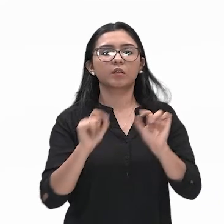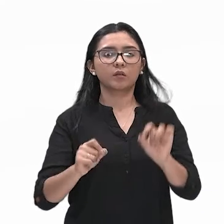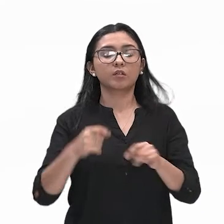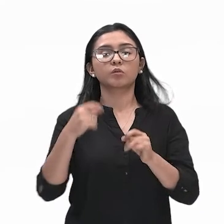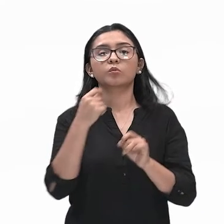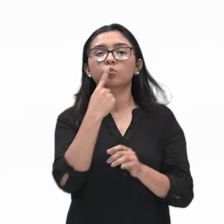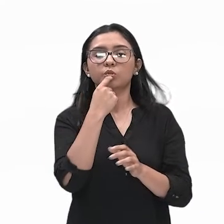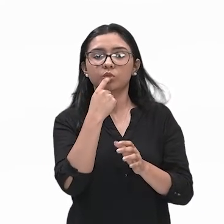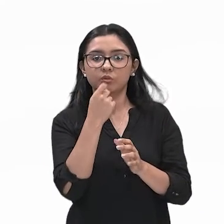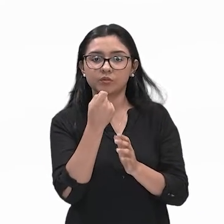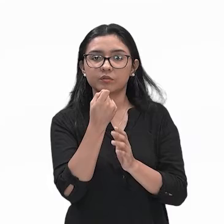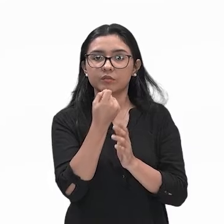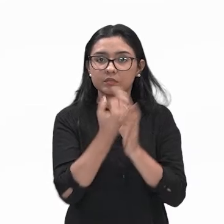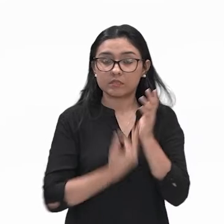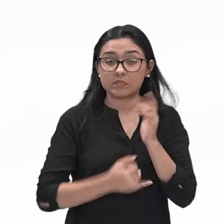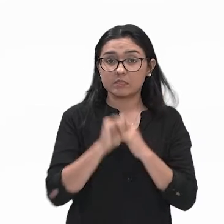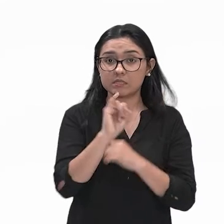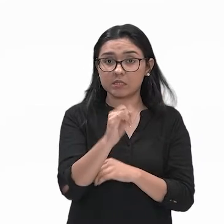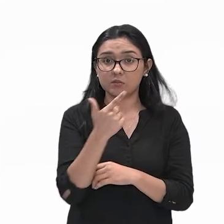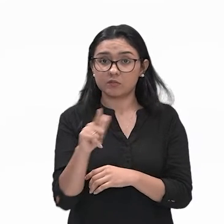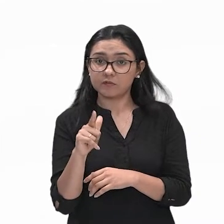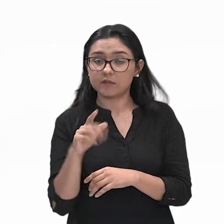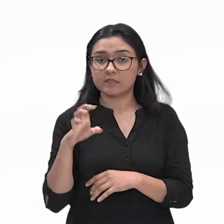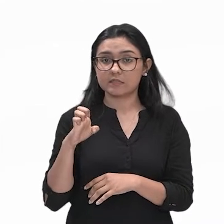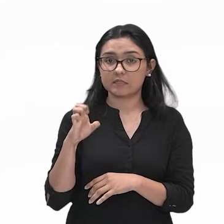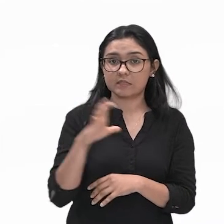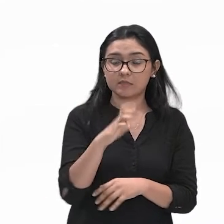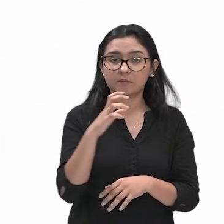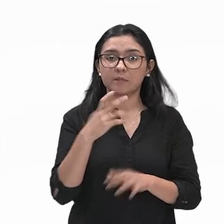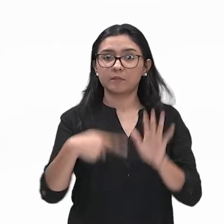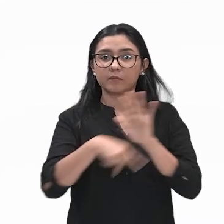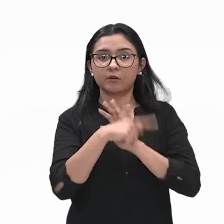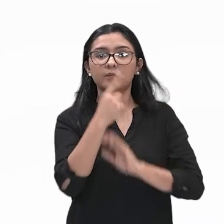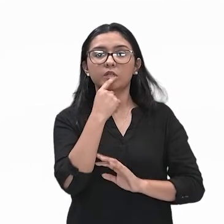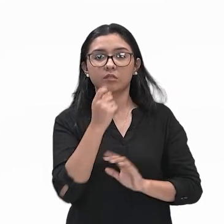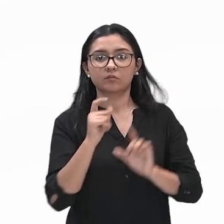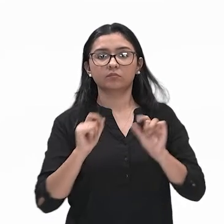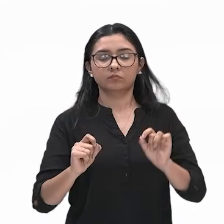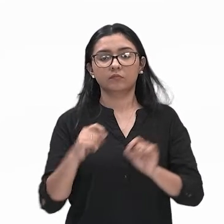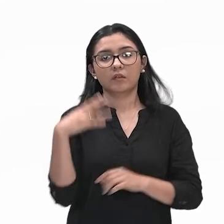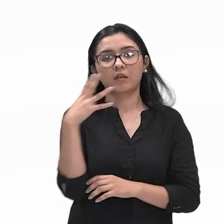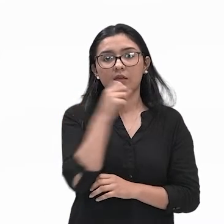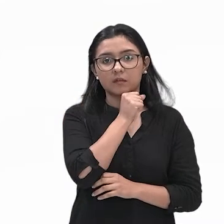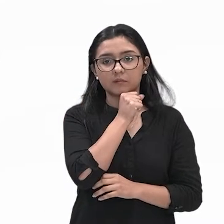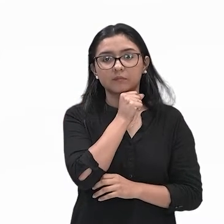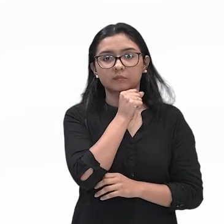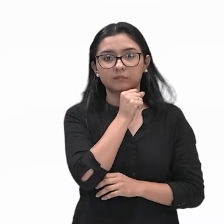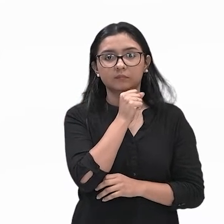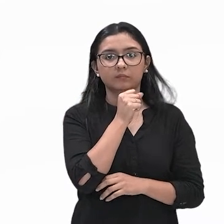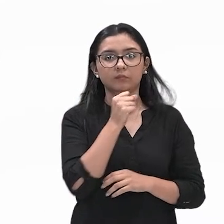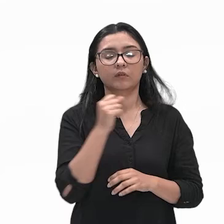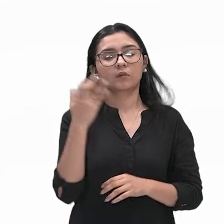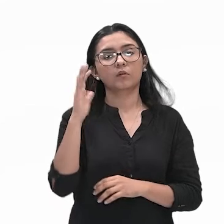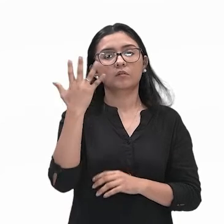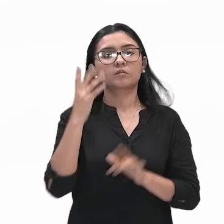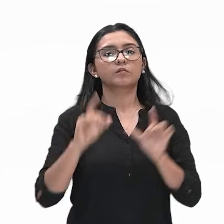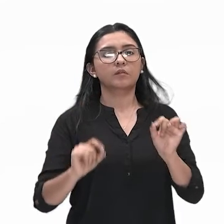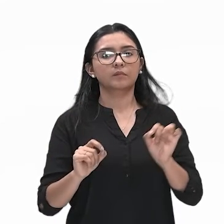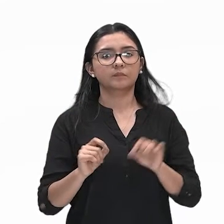sangue. E se não fosse a presença dessa enzima, acelerando a velocidade com que essa reação aconteceria,